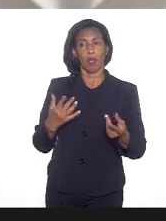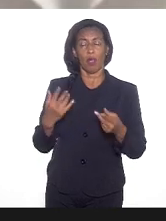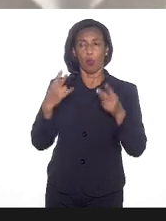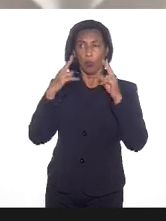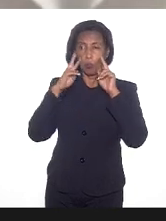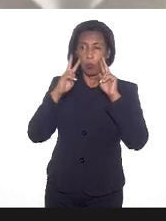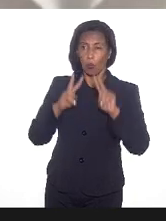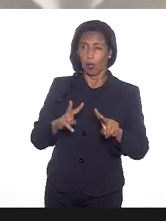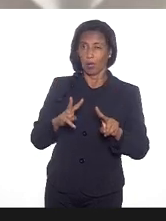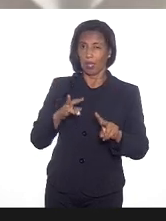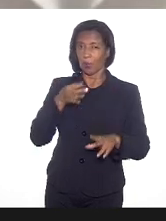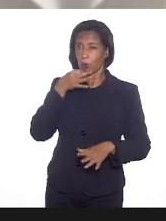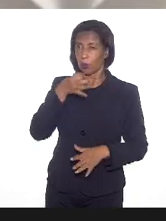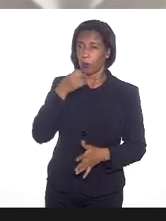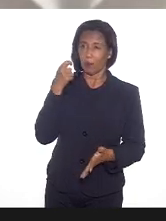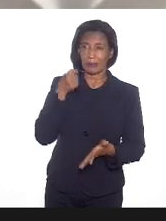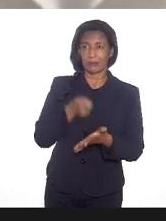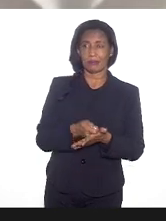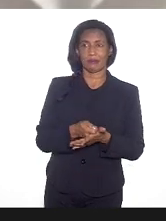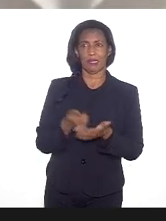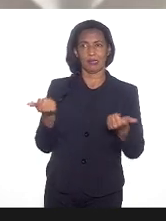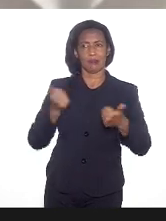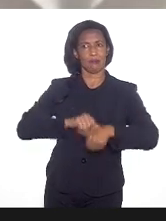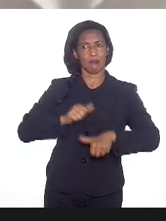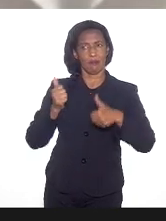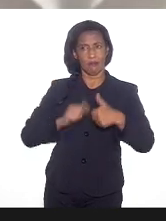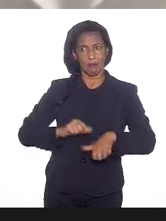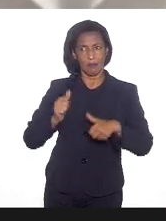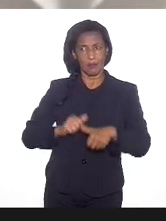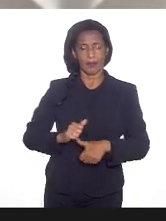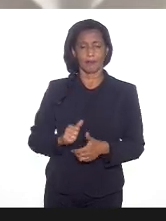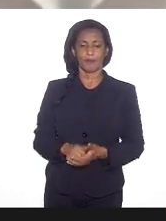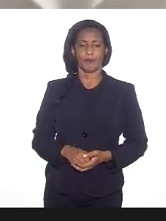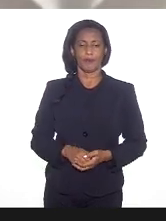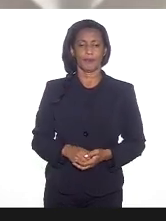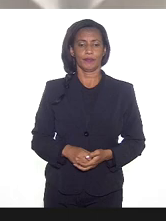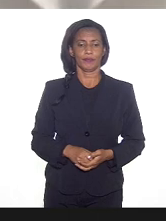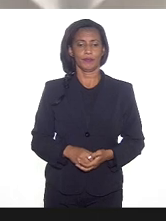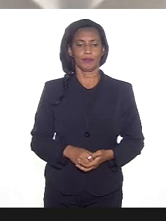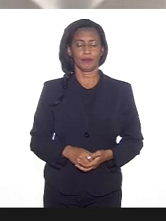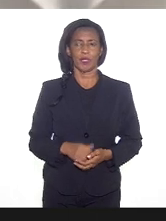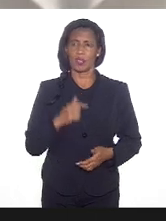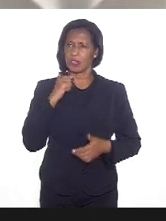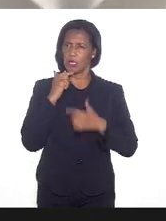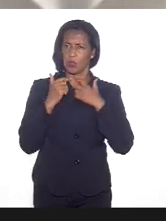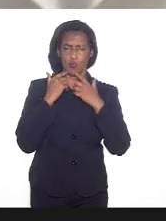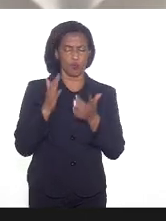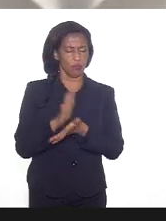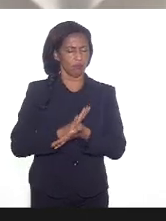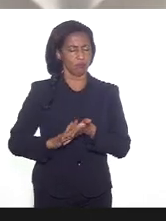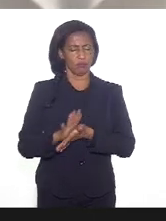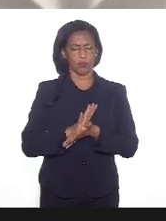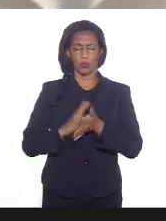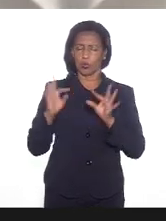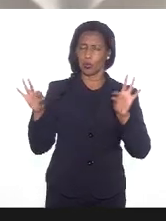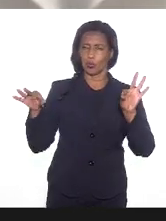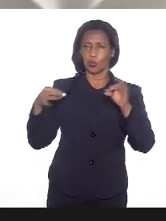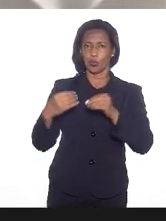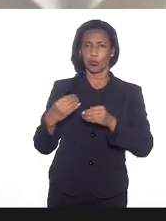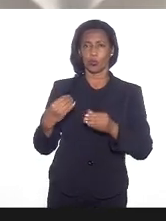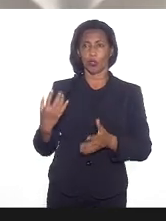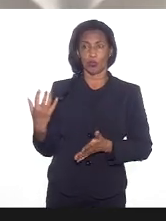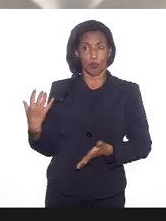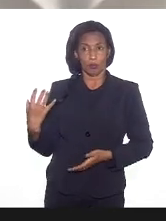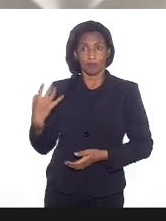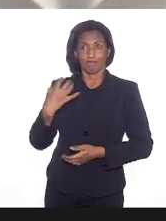olhar mais crítico a essas análises que foram produzidas. Sem dúvida nenhuma, todos nós fomos